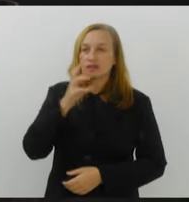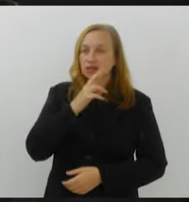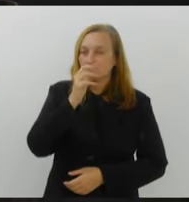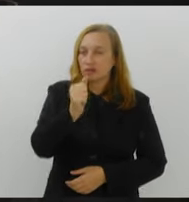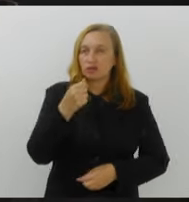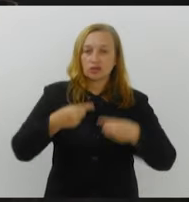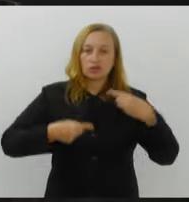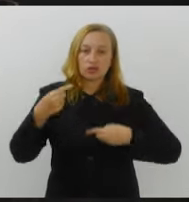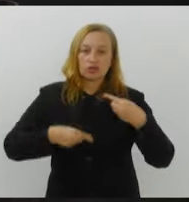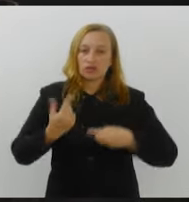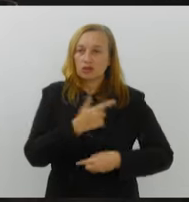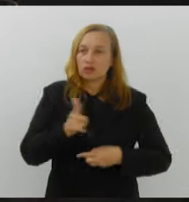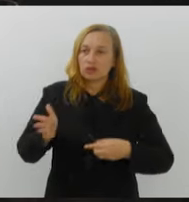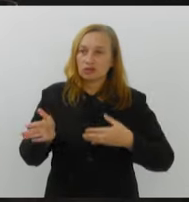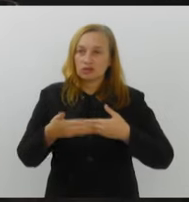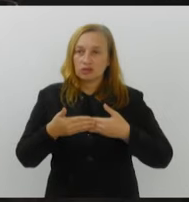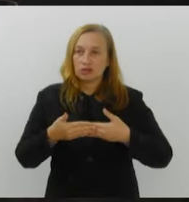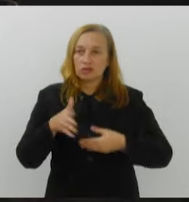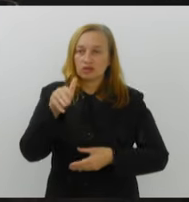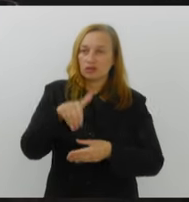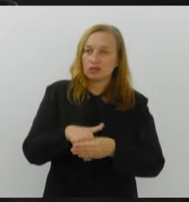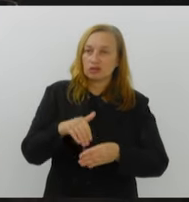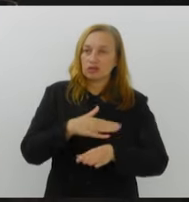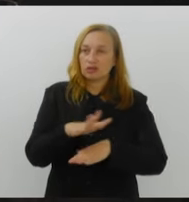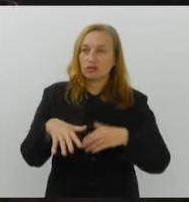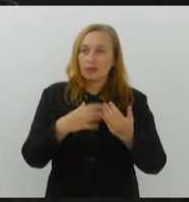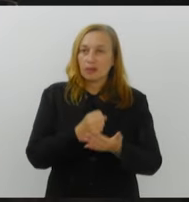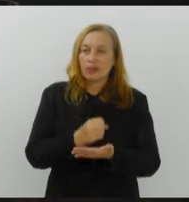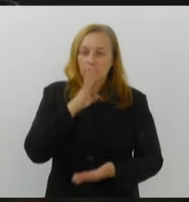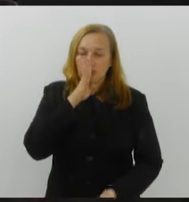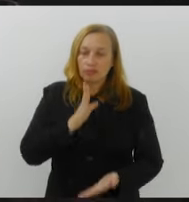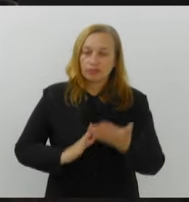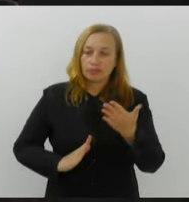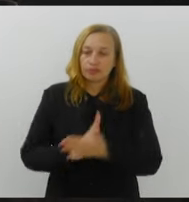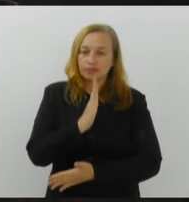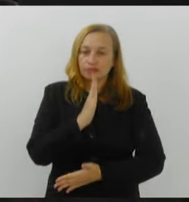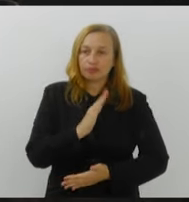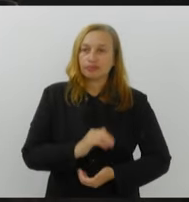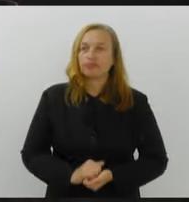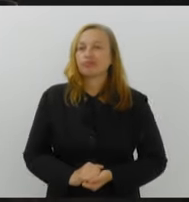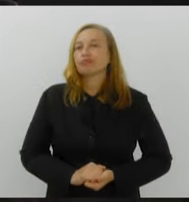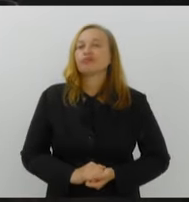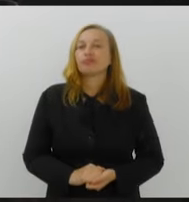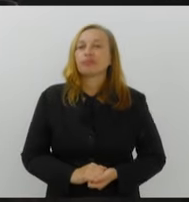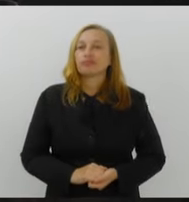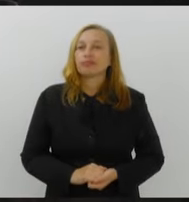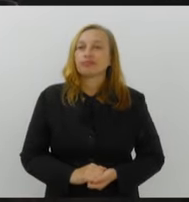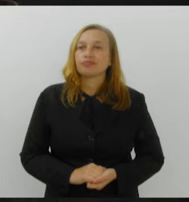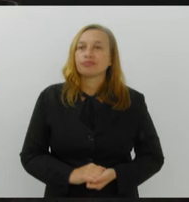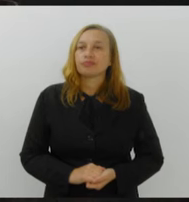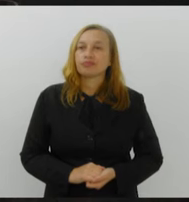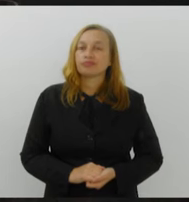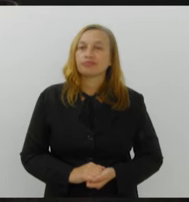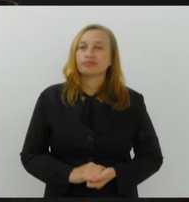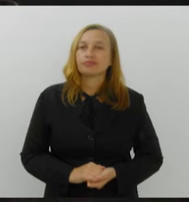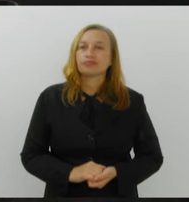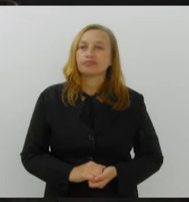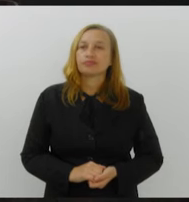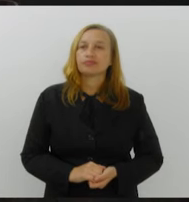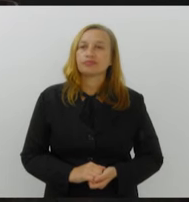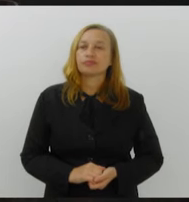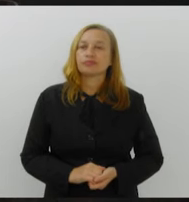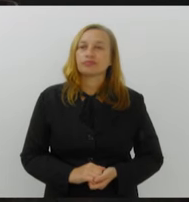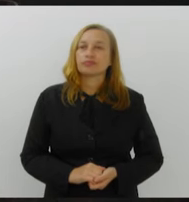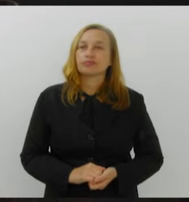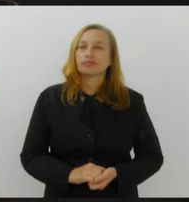Em discussão, não havendo quem queira discutir, encerrada a discussão e votação. Senhores que aprovam, permaneçam como estão, aprovado, vai à promulgação. Anuncio.